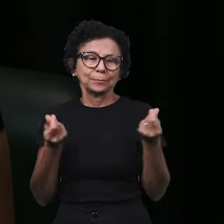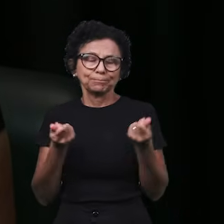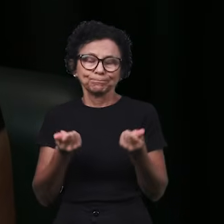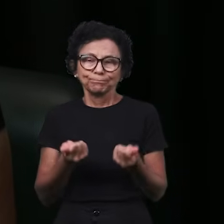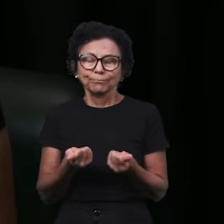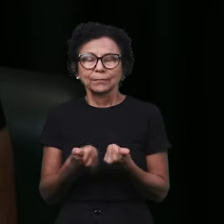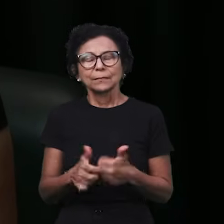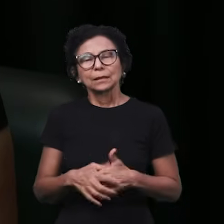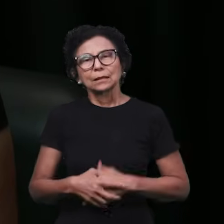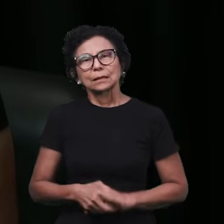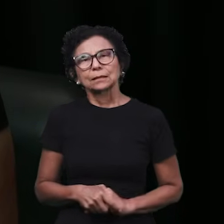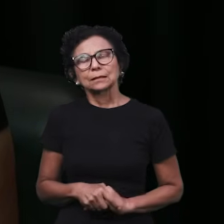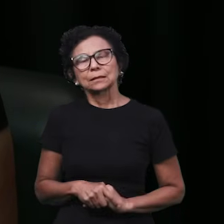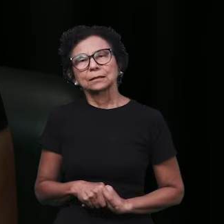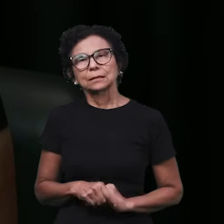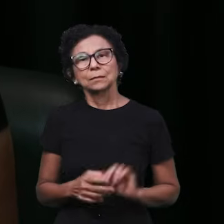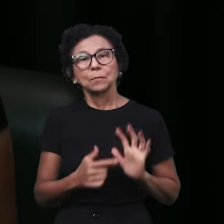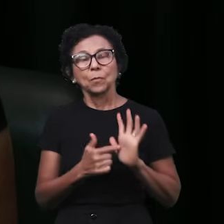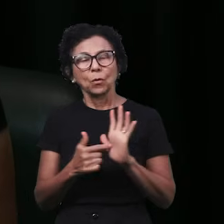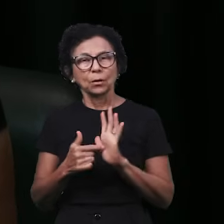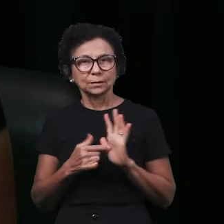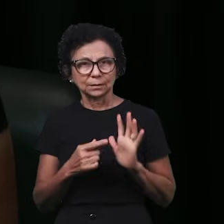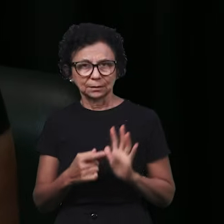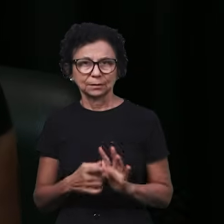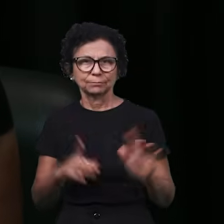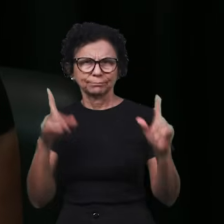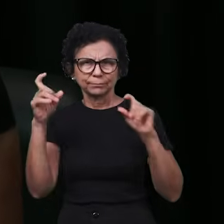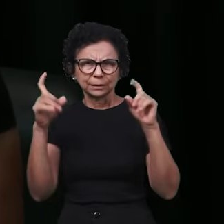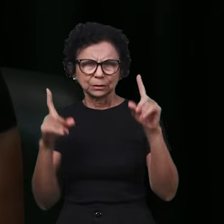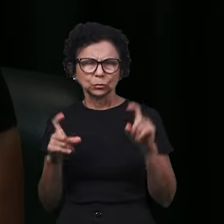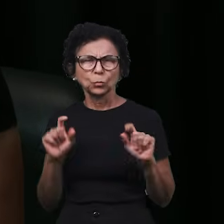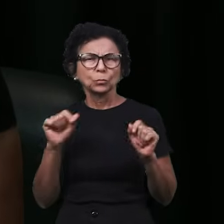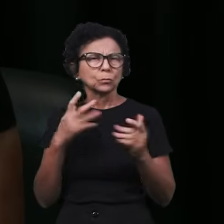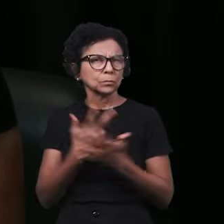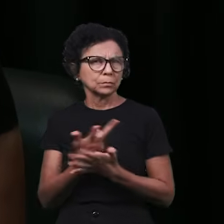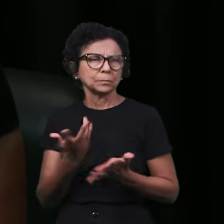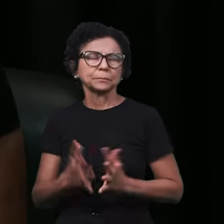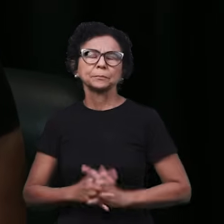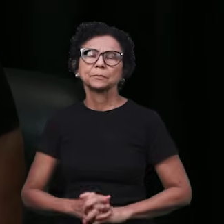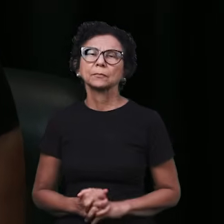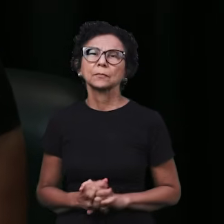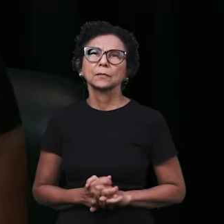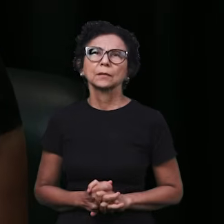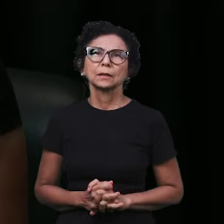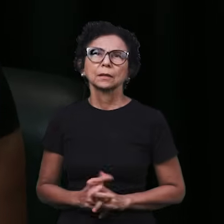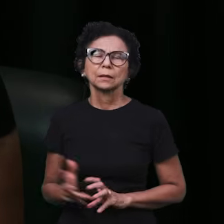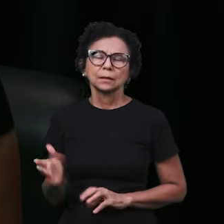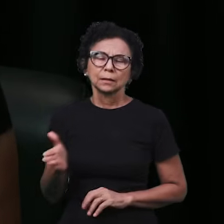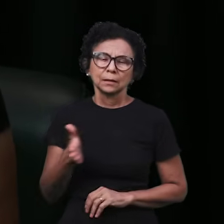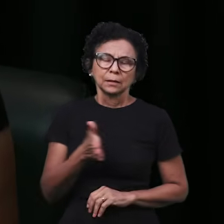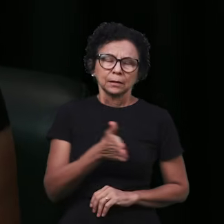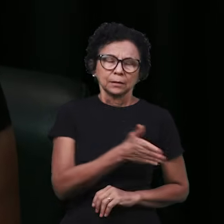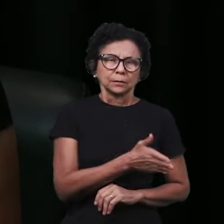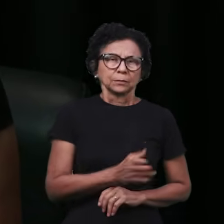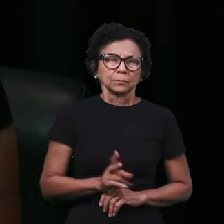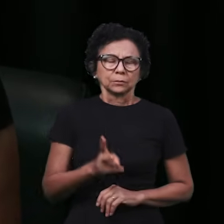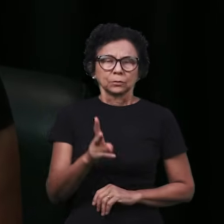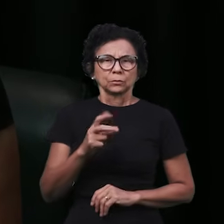vamos para a letra. Sim. E aí a primeira parte que nós temos o primeiro estrofe. Estudando, né, o